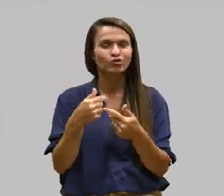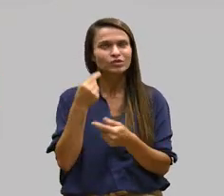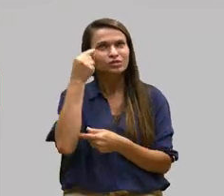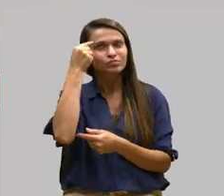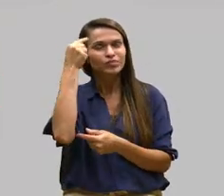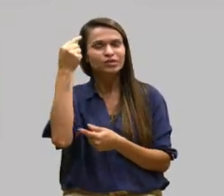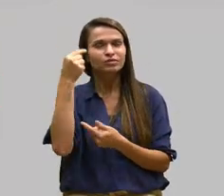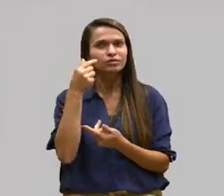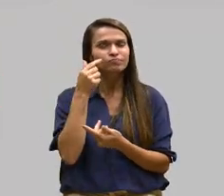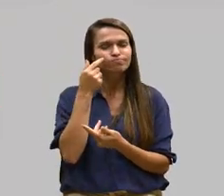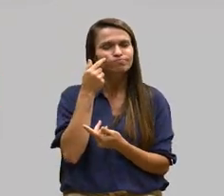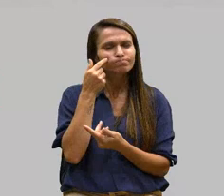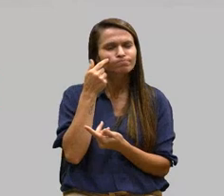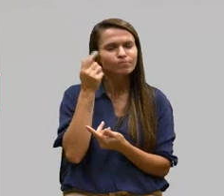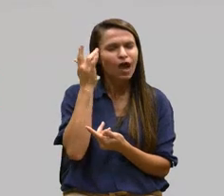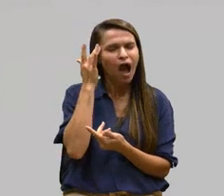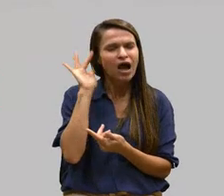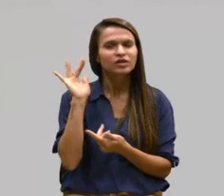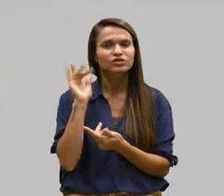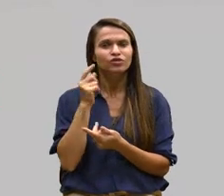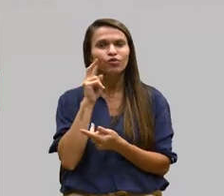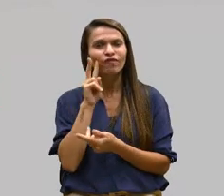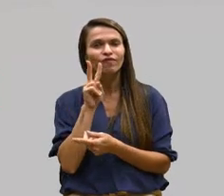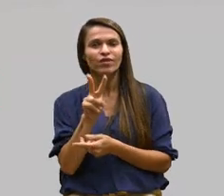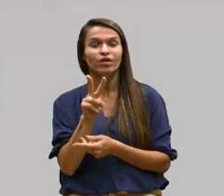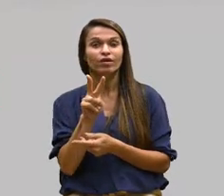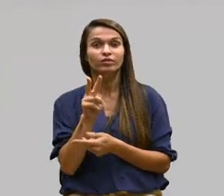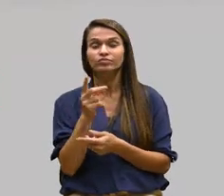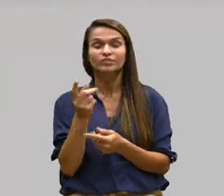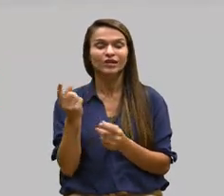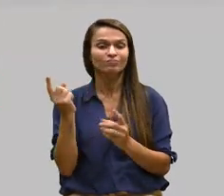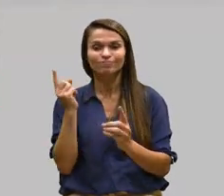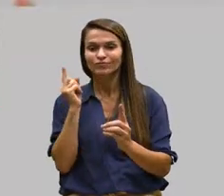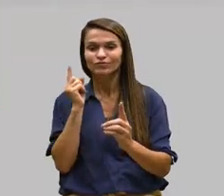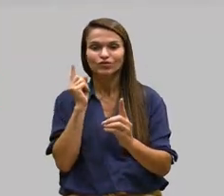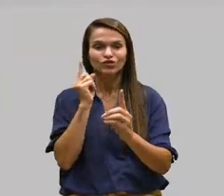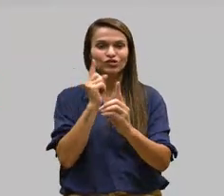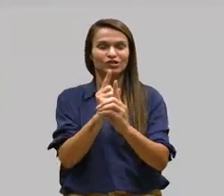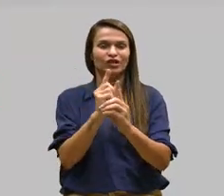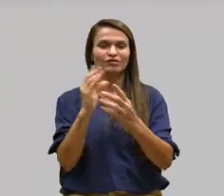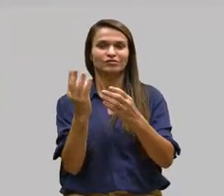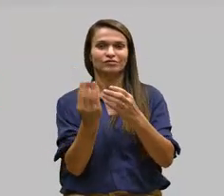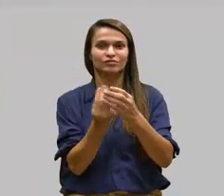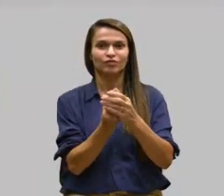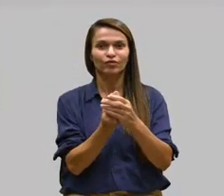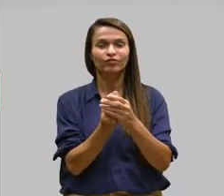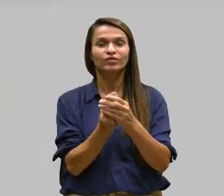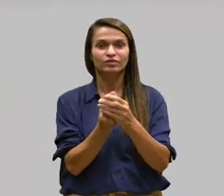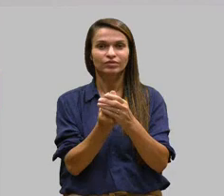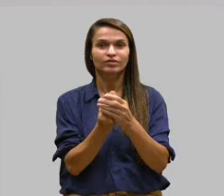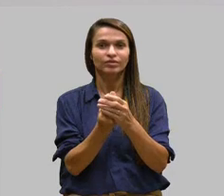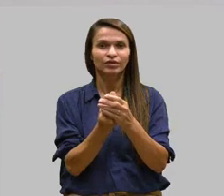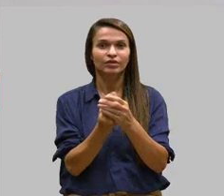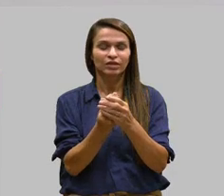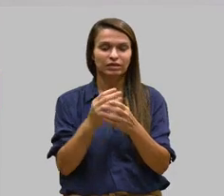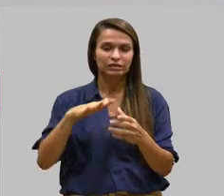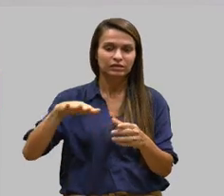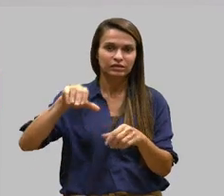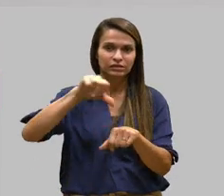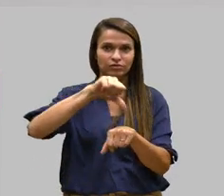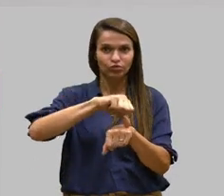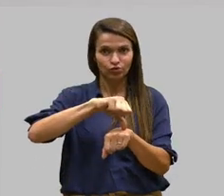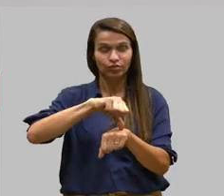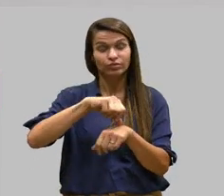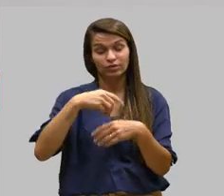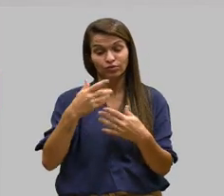acha como que a gente vê né E como a gente não tá diretamente né envolvida nesse setor a gente ia gostaria